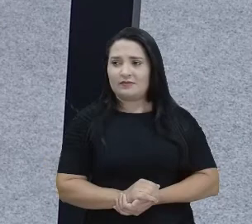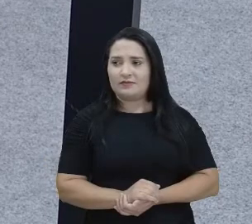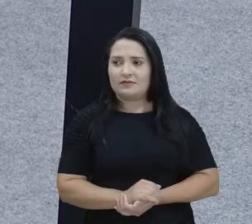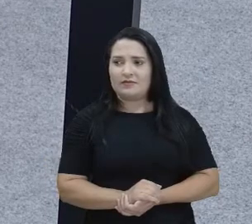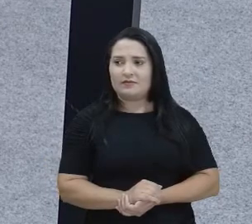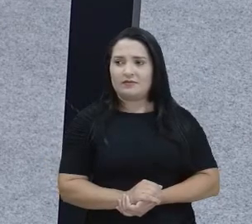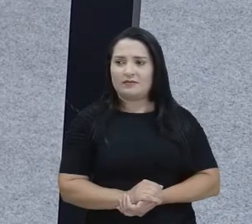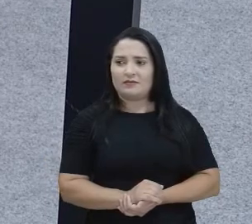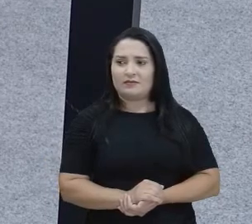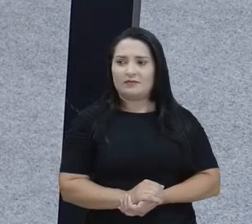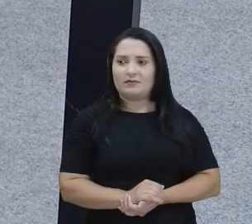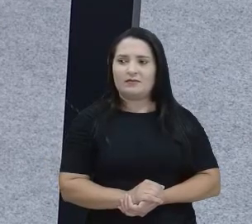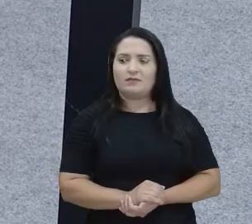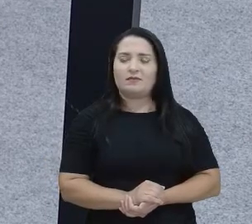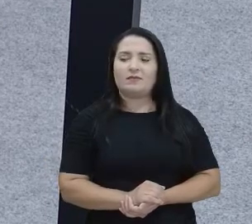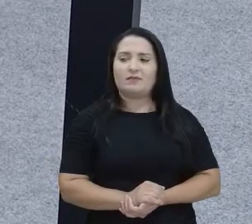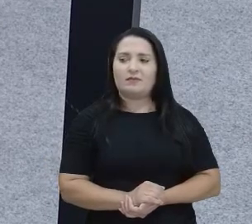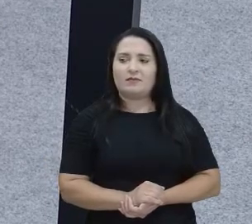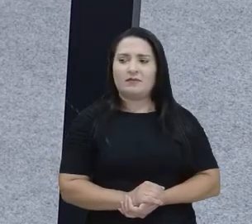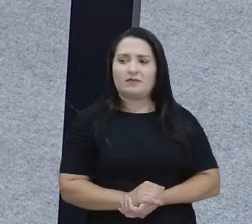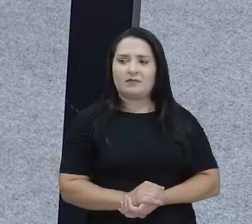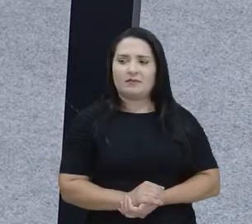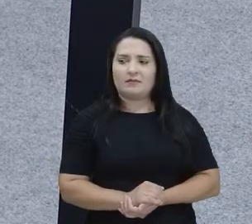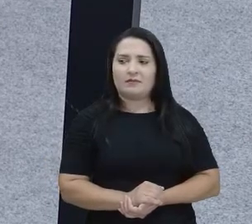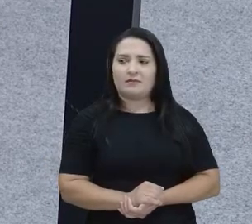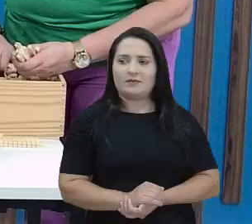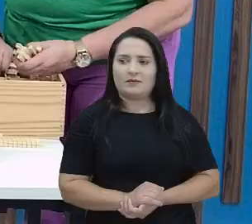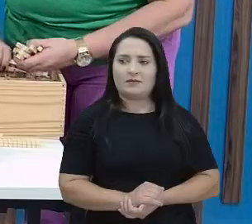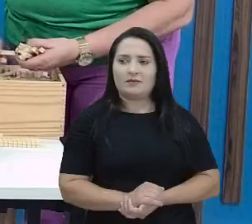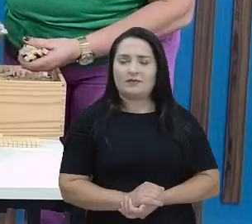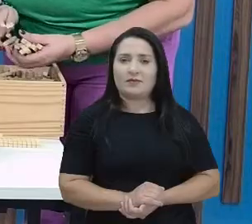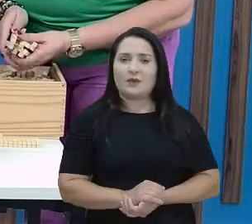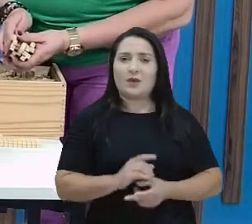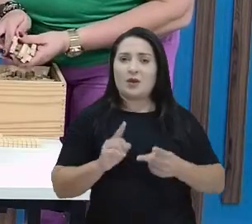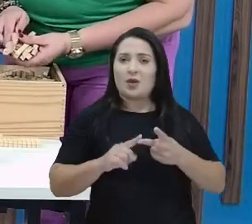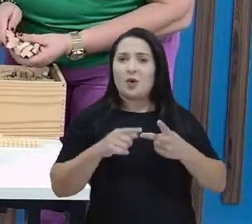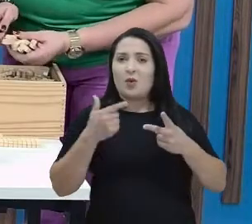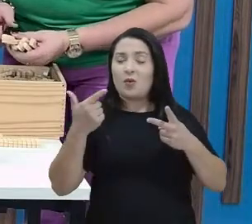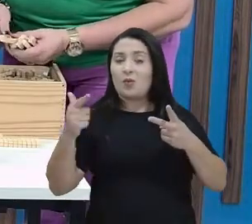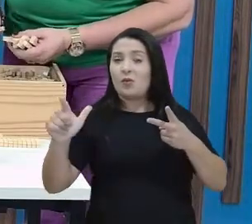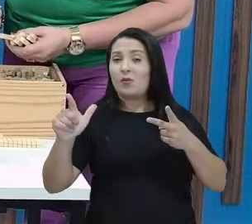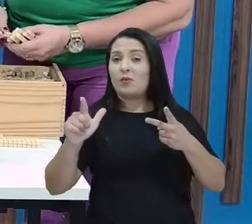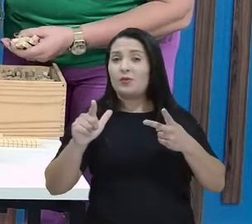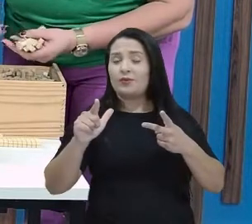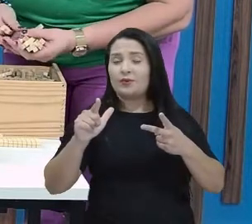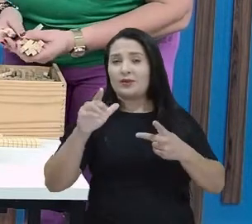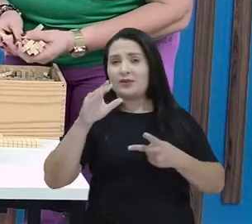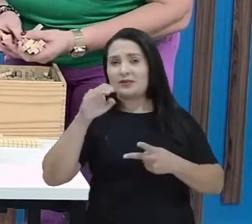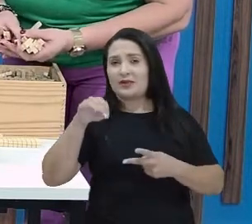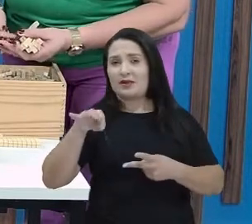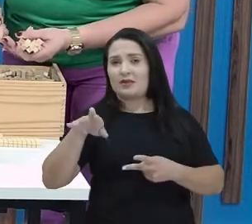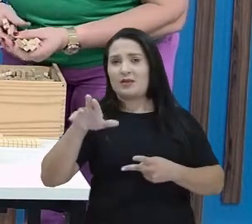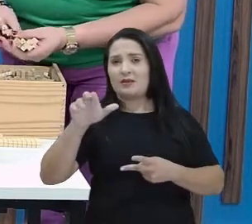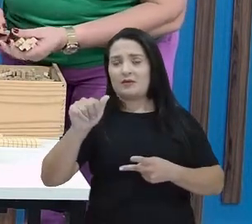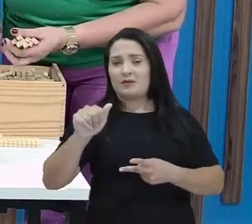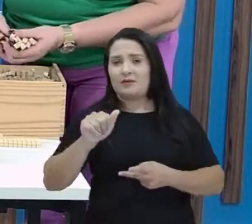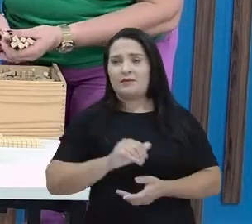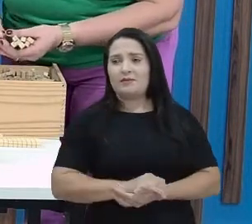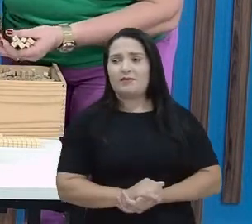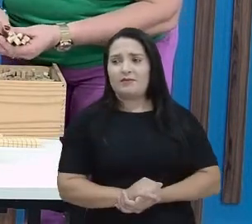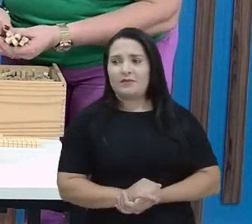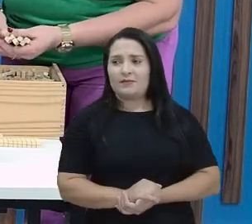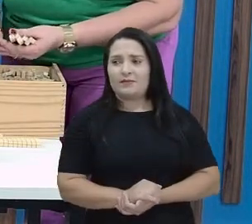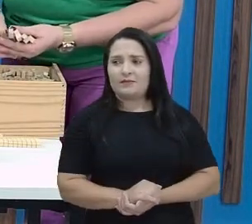então perfeito, fica 100. Perfeito, perfeito. Mais outra centena. 1, 2, 3, 4,